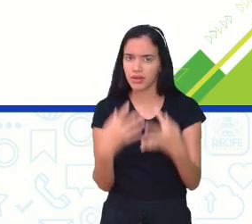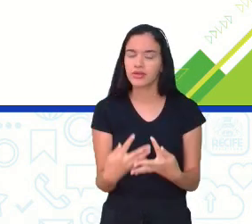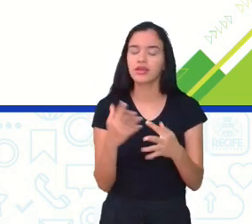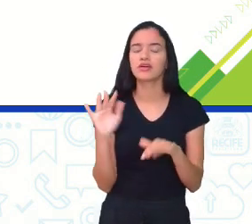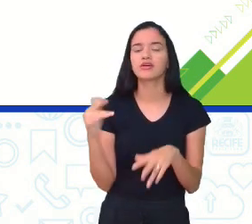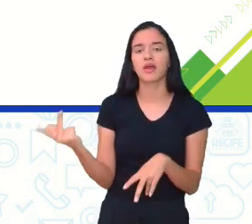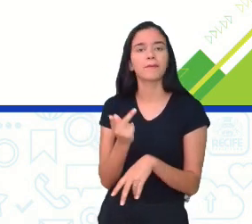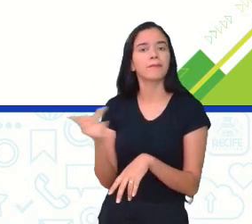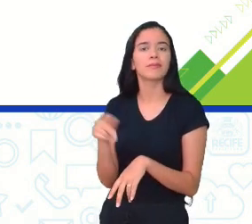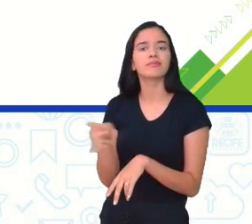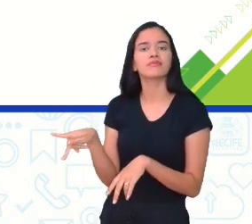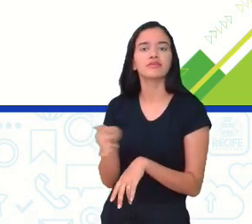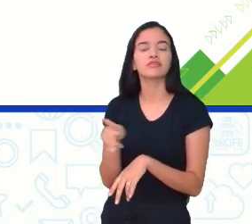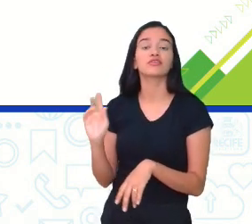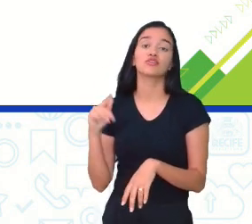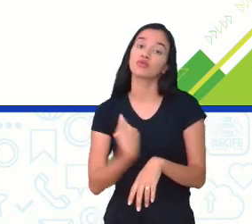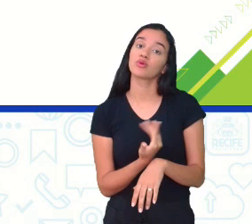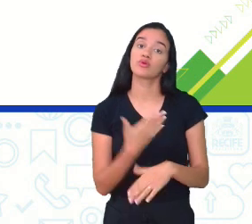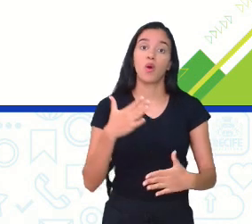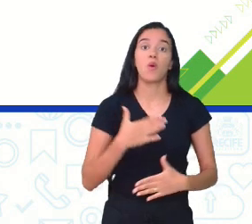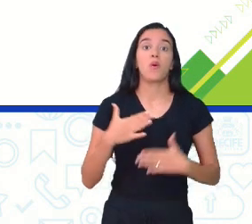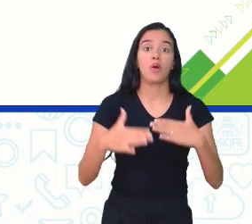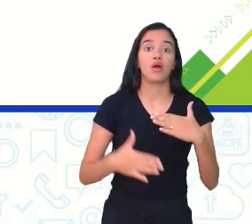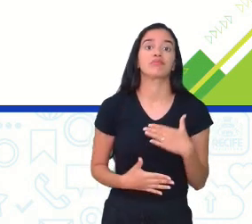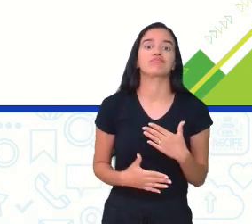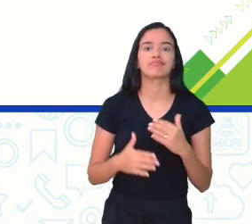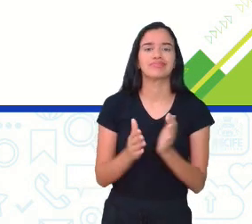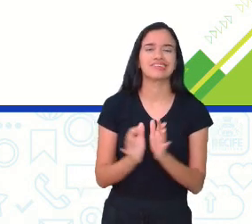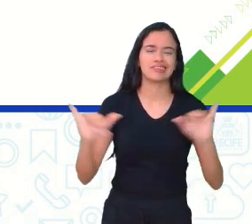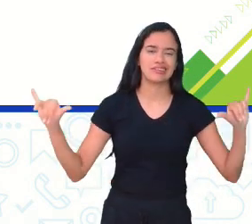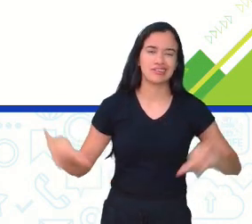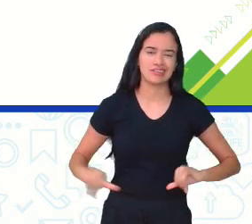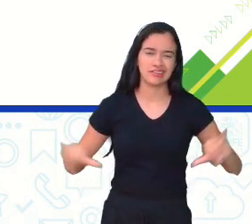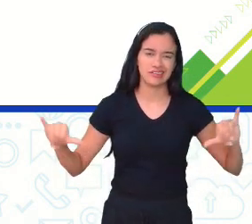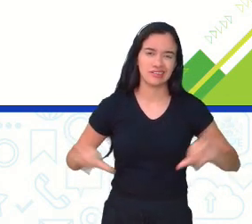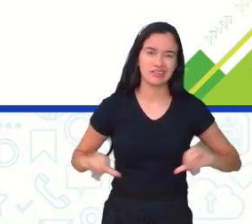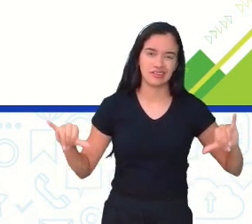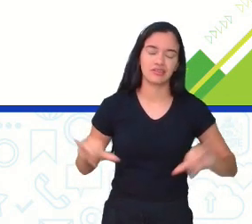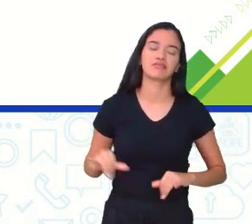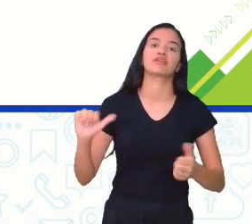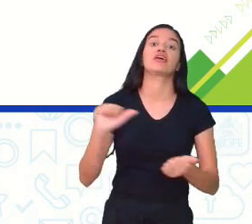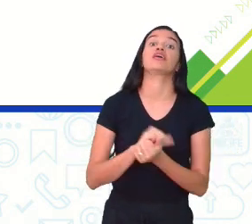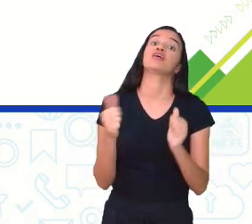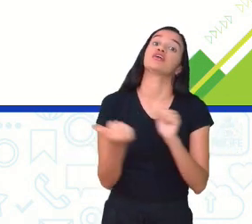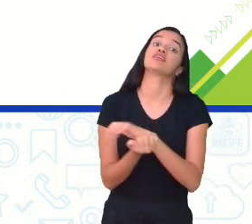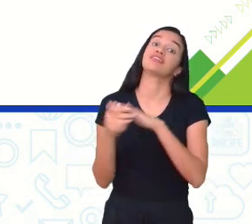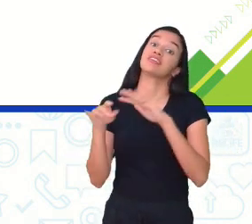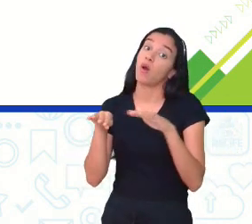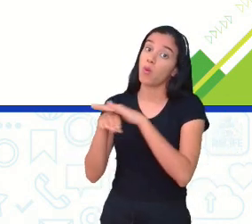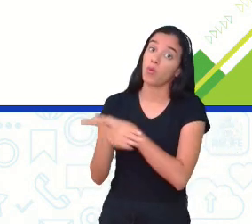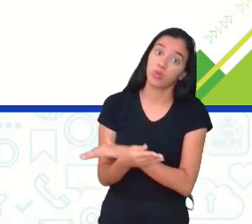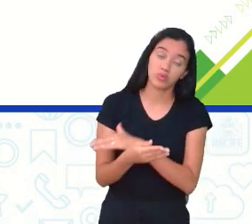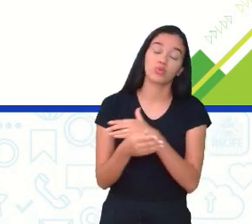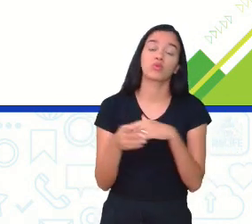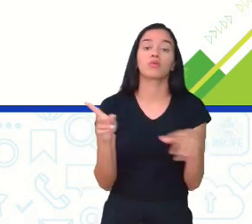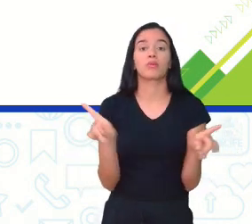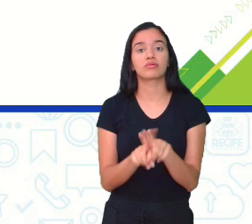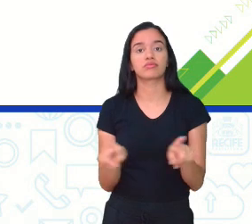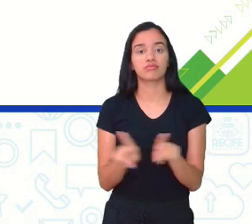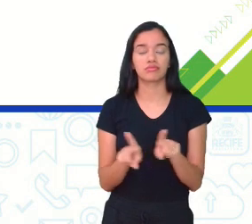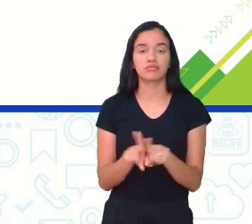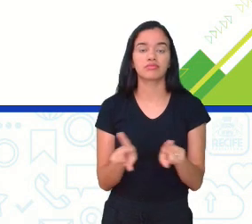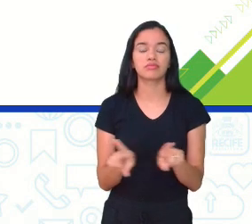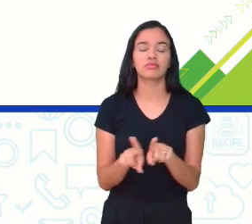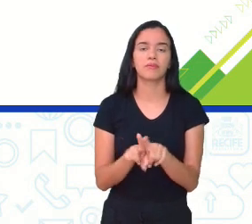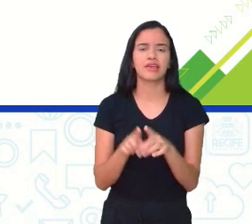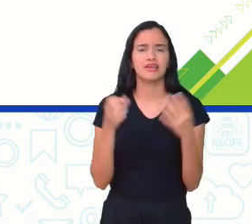Cláudia, aqui, que o nosso corpo ele sofre adaptações, né? A gente se acostuma, o corpo ele vai se acostumar ali